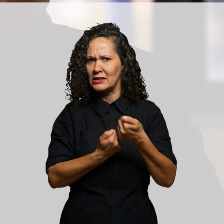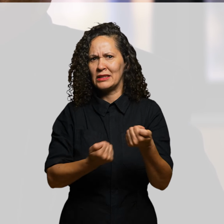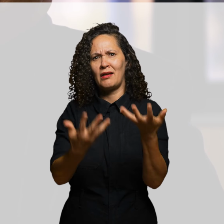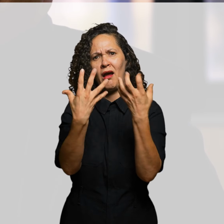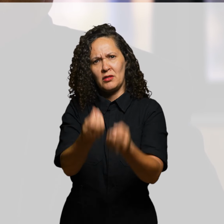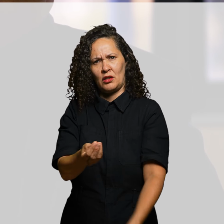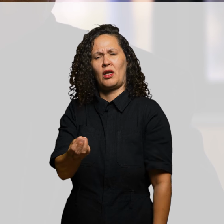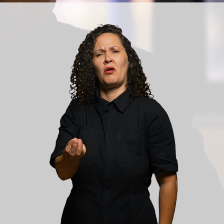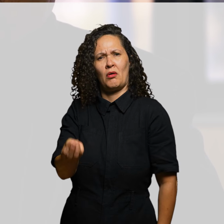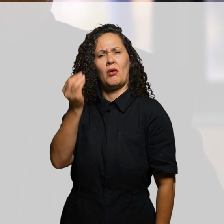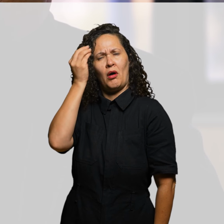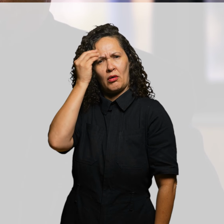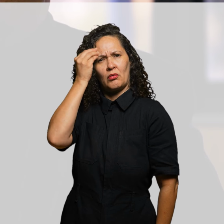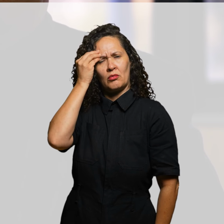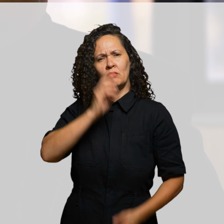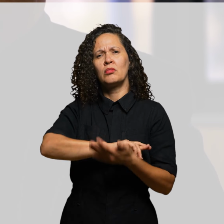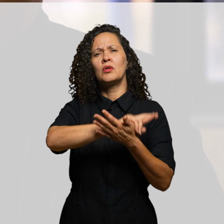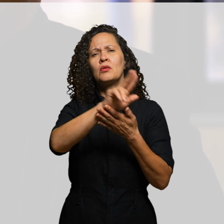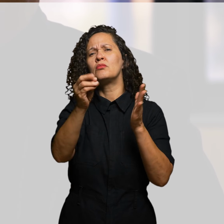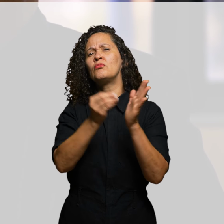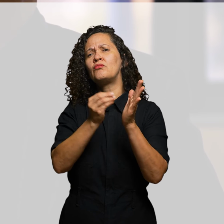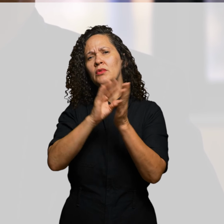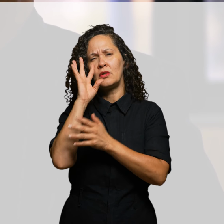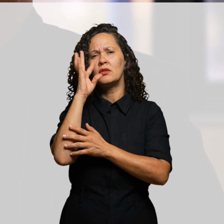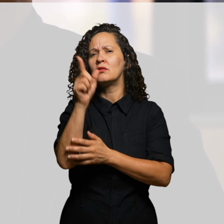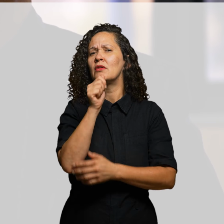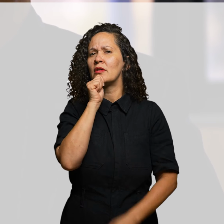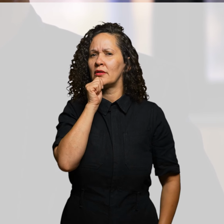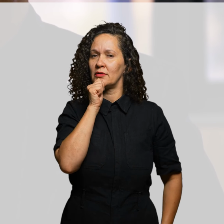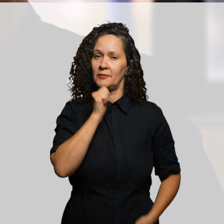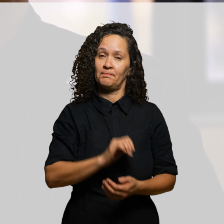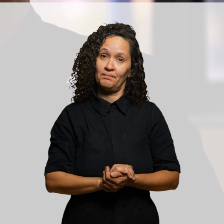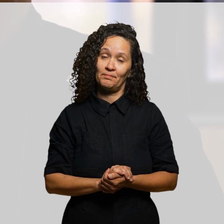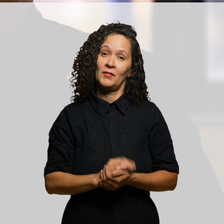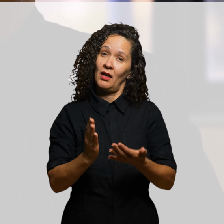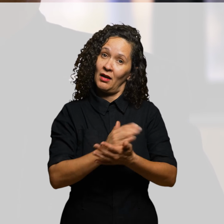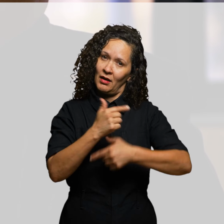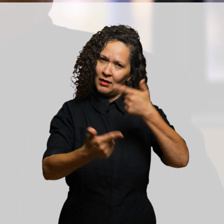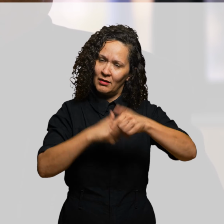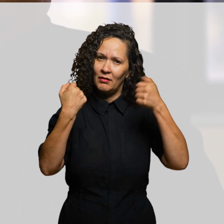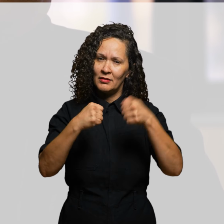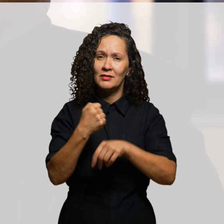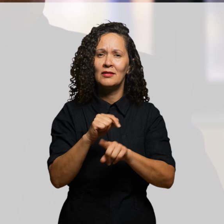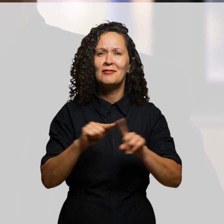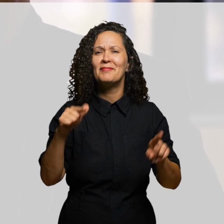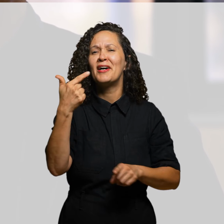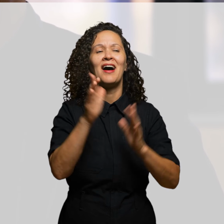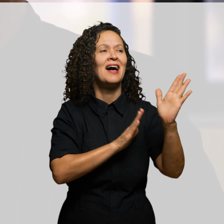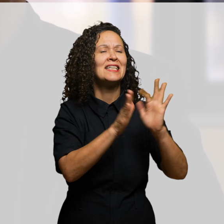em quantos processos, que às vezes eu tinha que atuar, em que não tinha